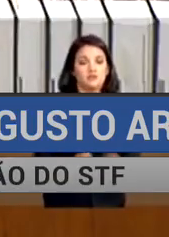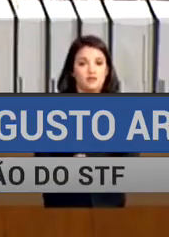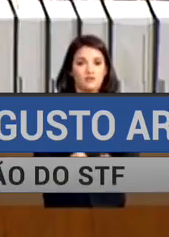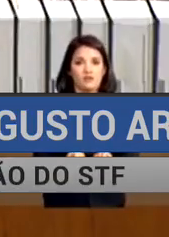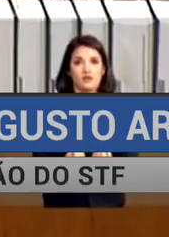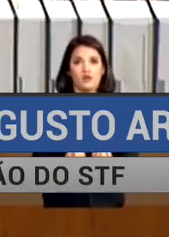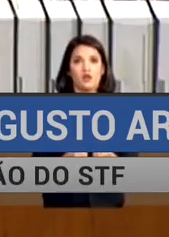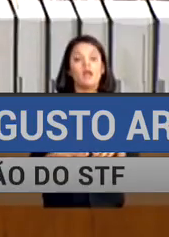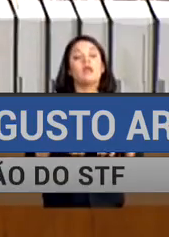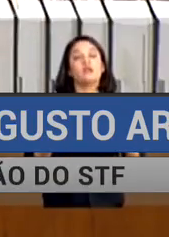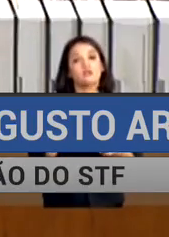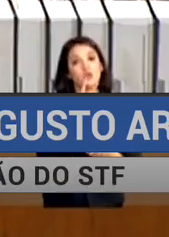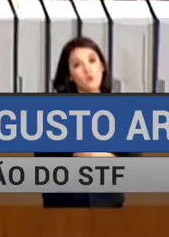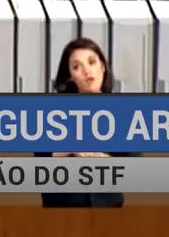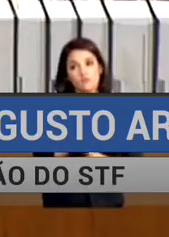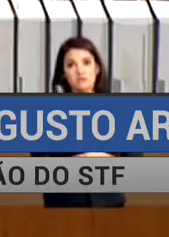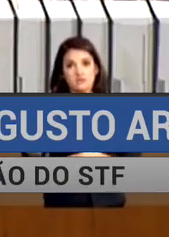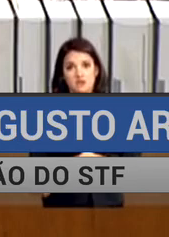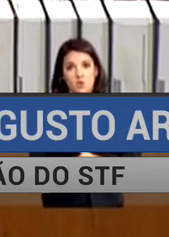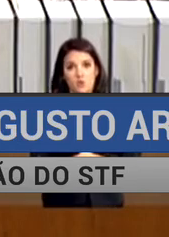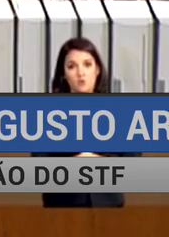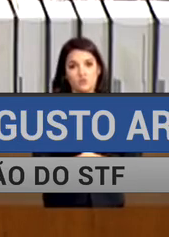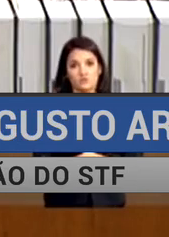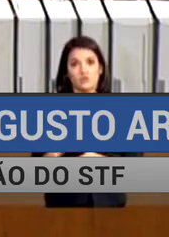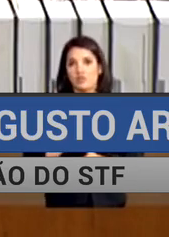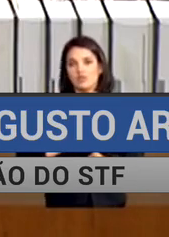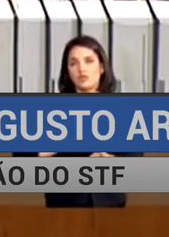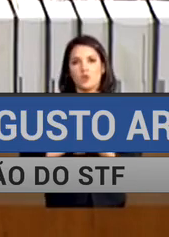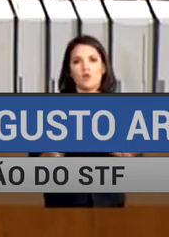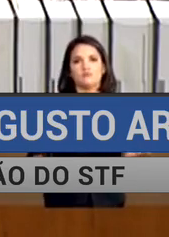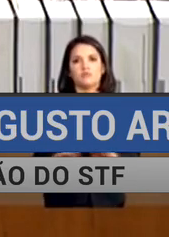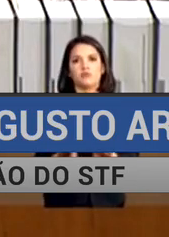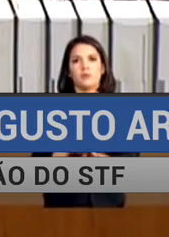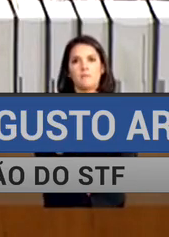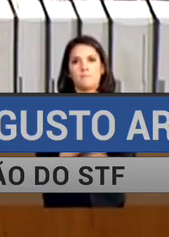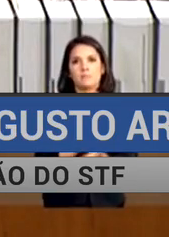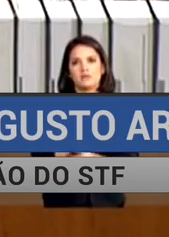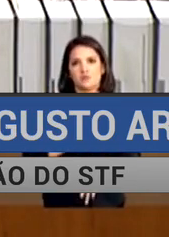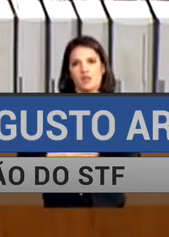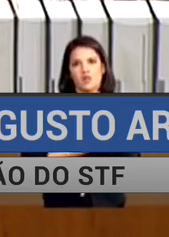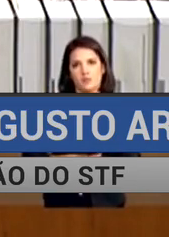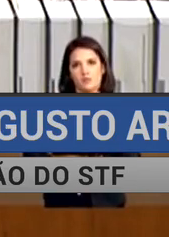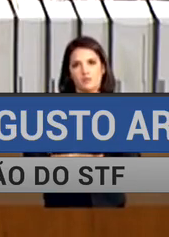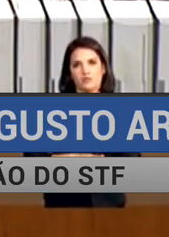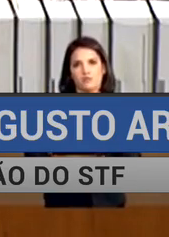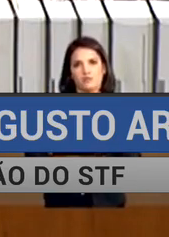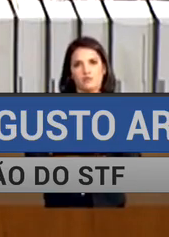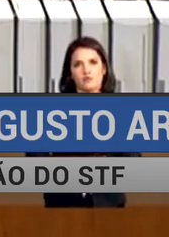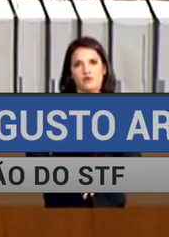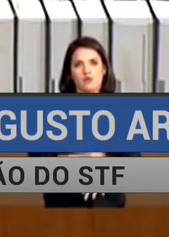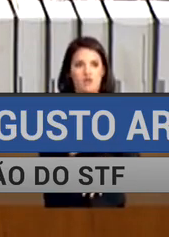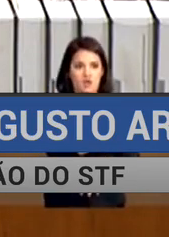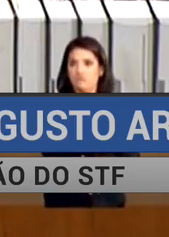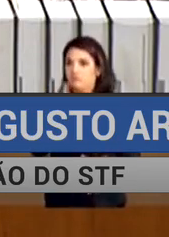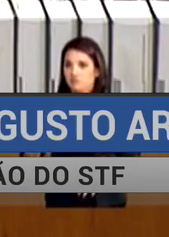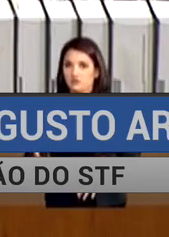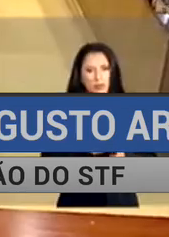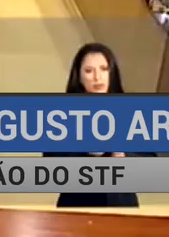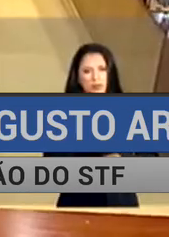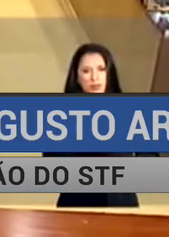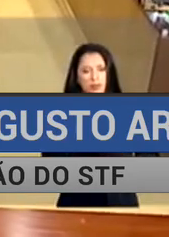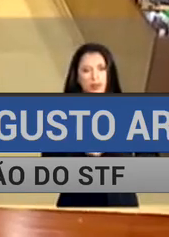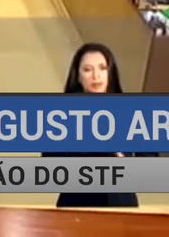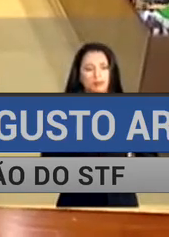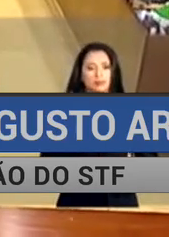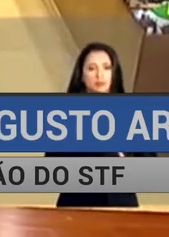sugeridas pelo próprio ministro dias toffoli que a decisão alcance os delatados que tenham questionado a ordem das alegações na primeira